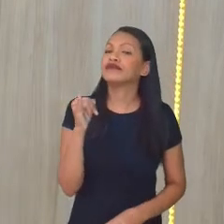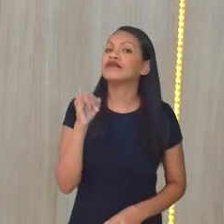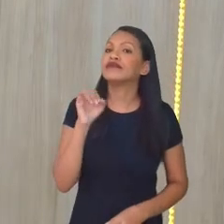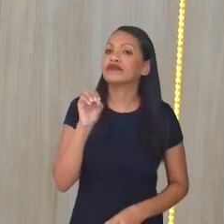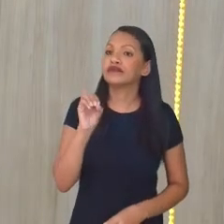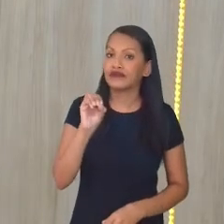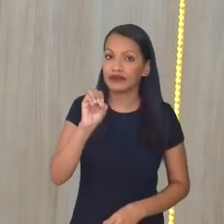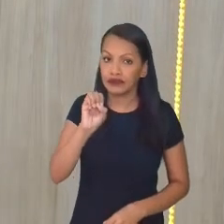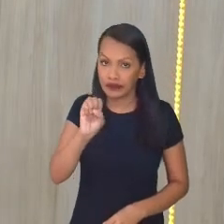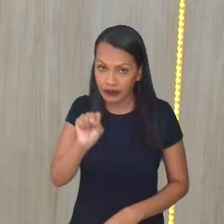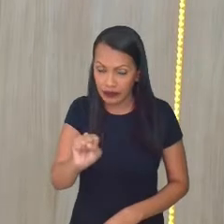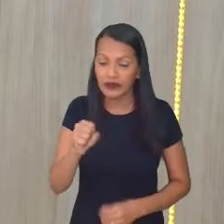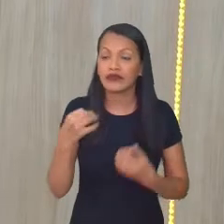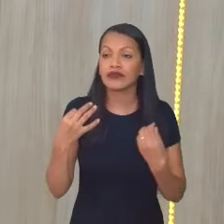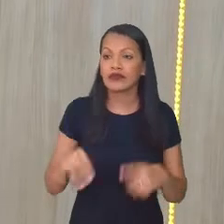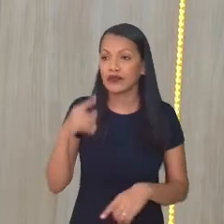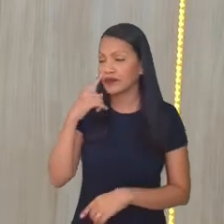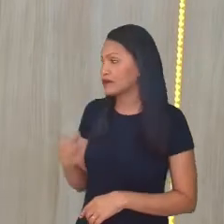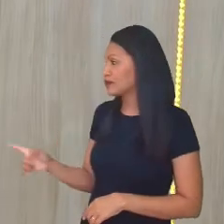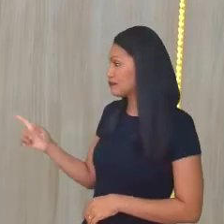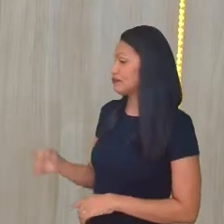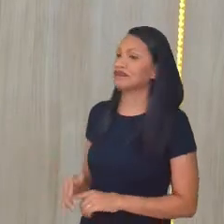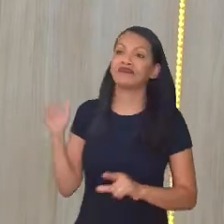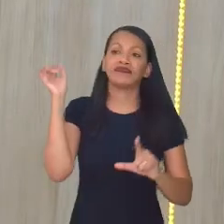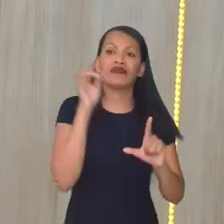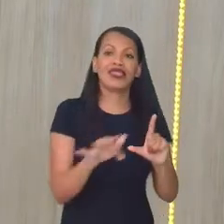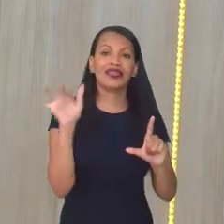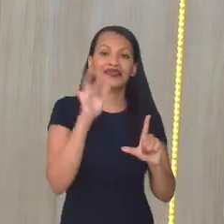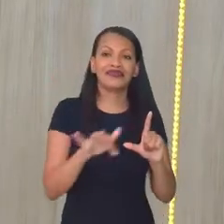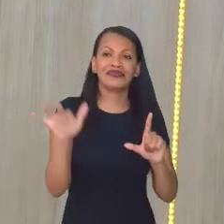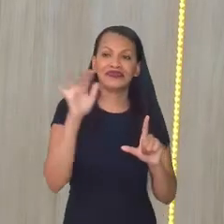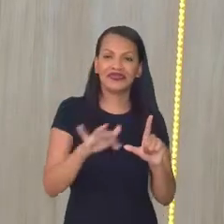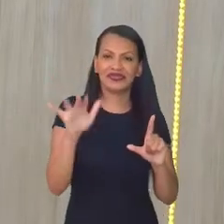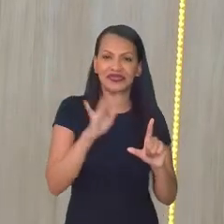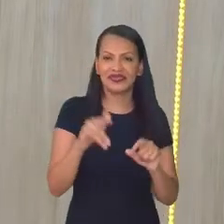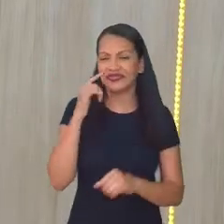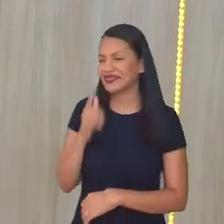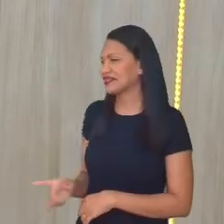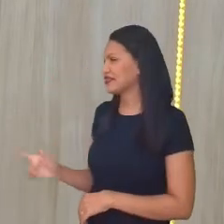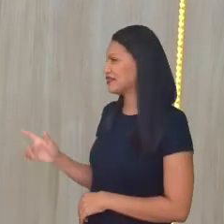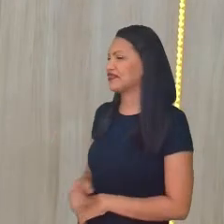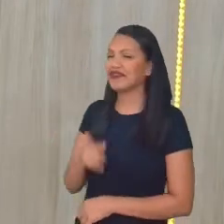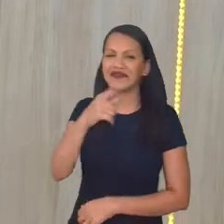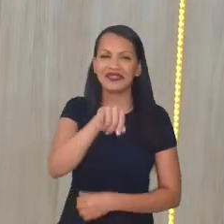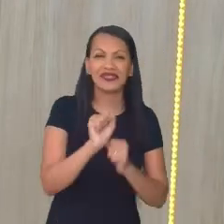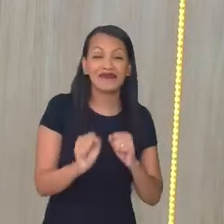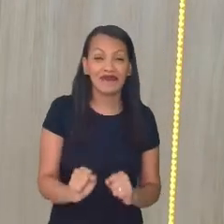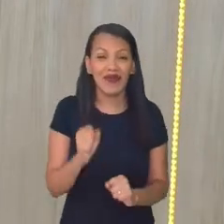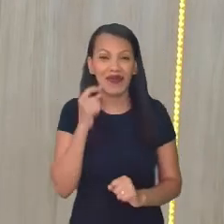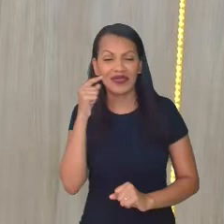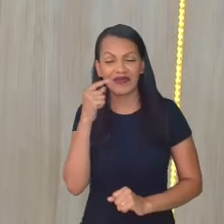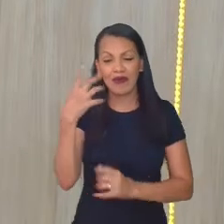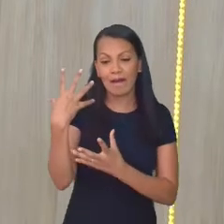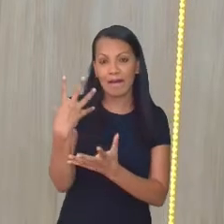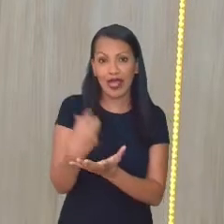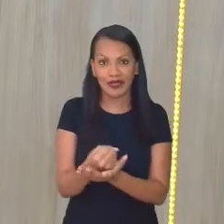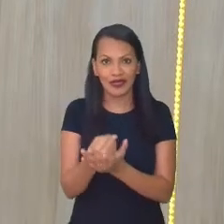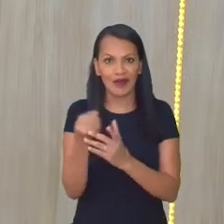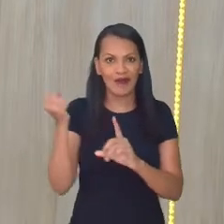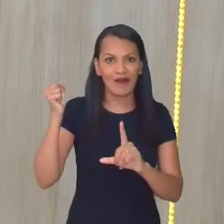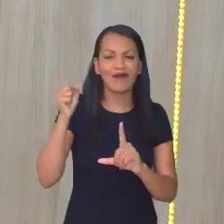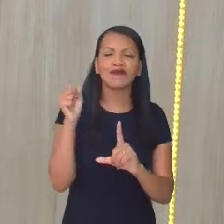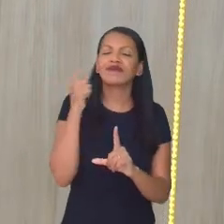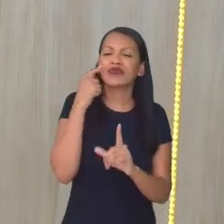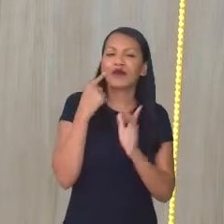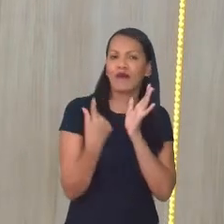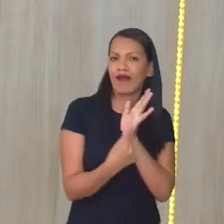na telinha de vocês. Então, Cleiton vai colocar aí. E aí vocês podem aí baixar esse aplicativo para que vocês